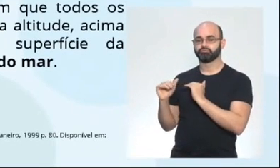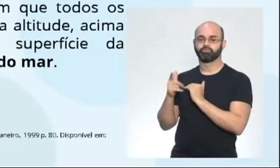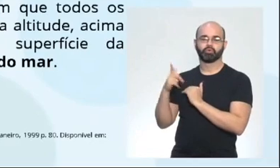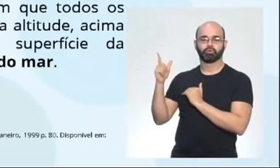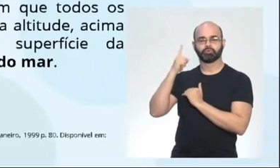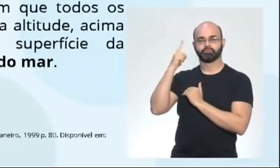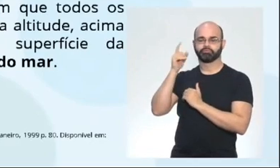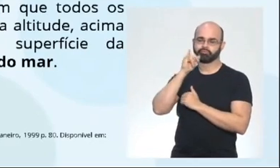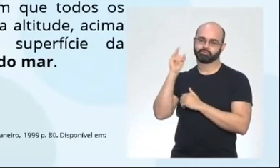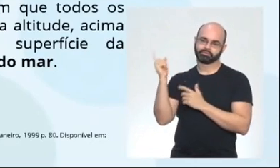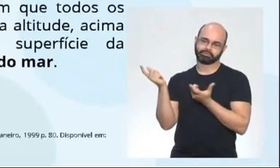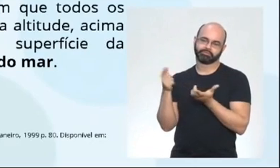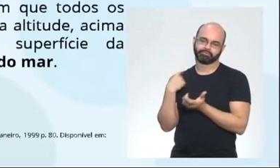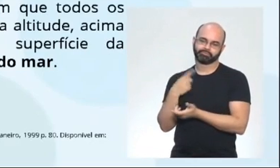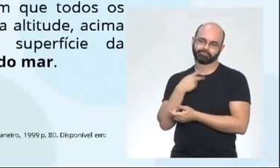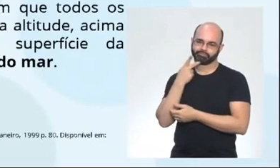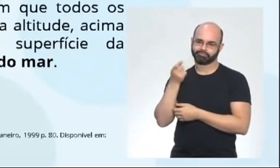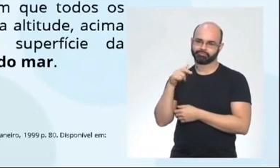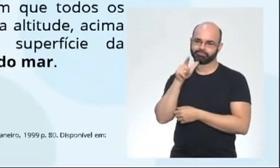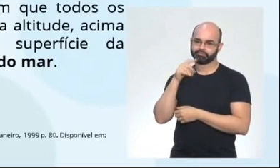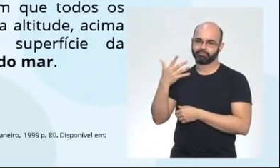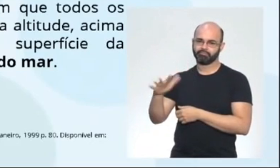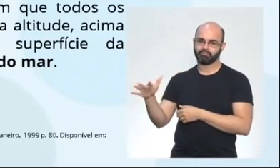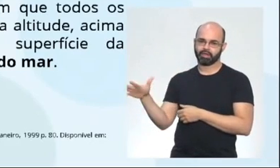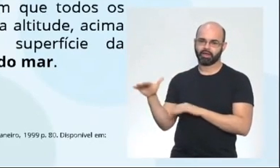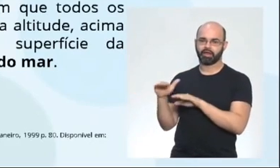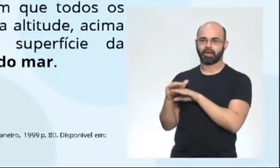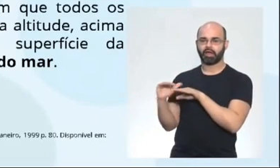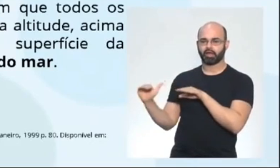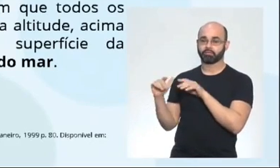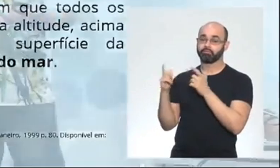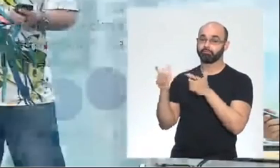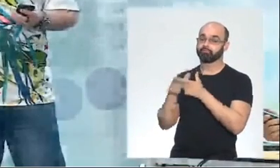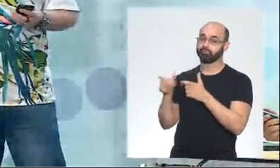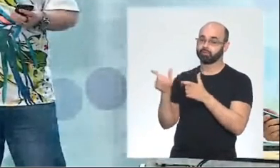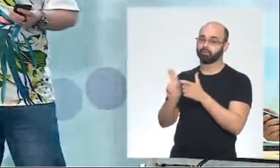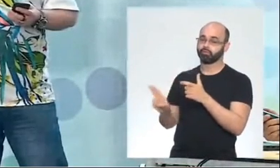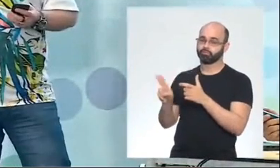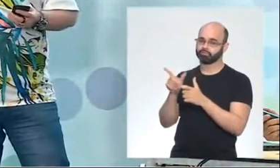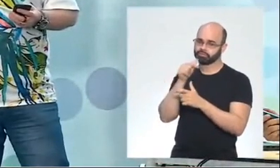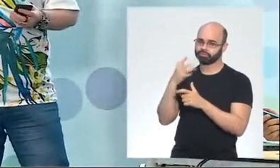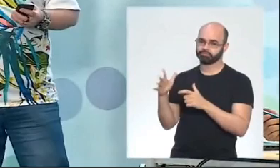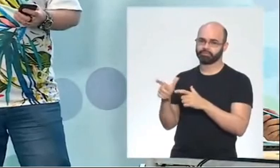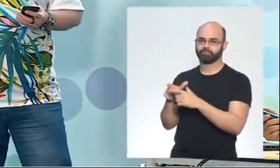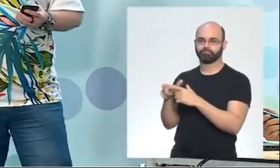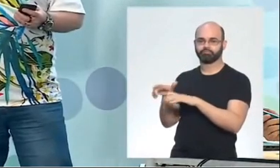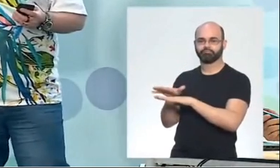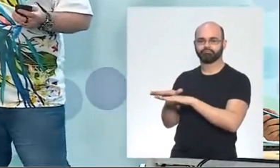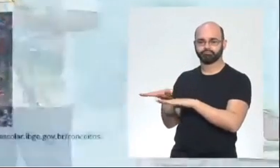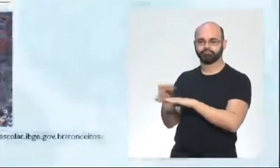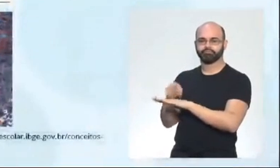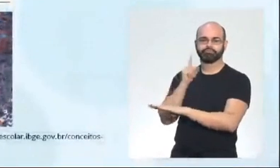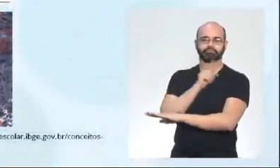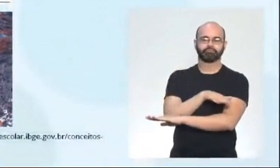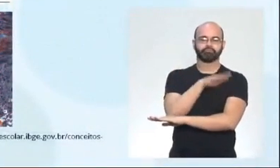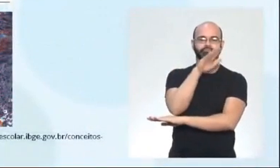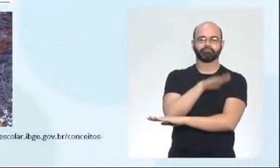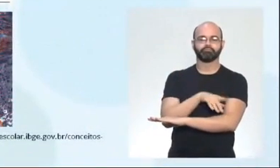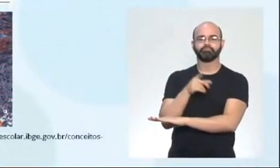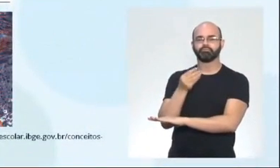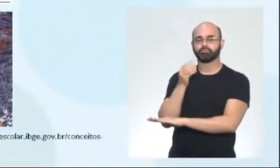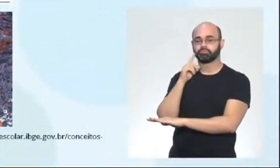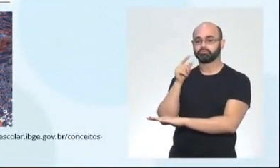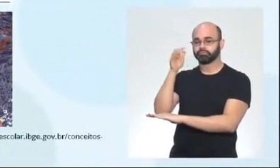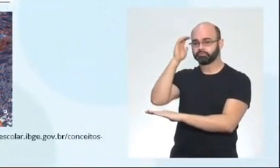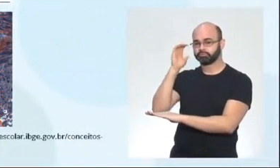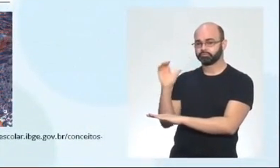nós citamos aqui, o nível do mar, tá certo, pessoal? Vamos lá para a próxima, já podemos ir para a próxima imagem. E aí nós temos aí um